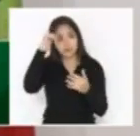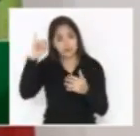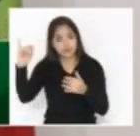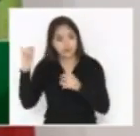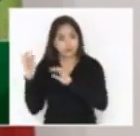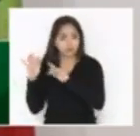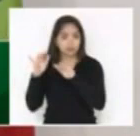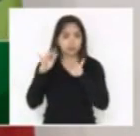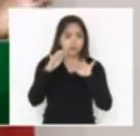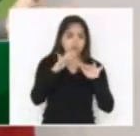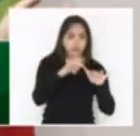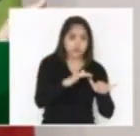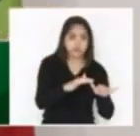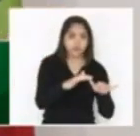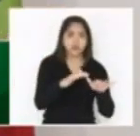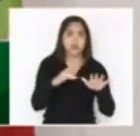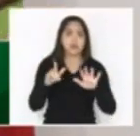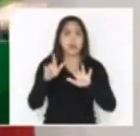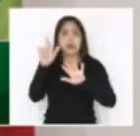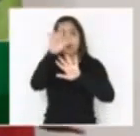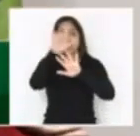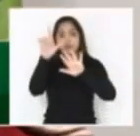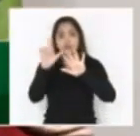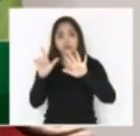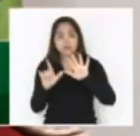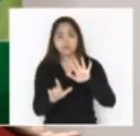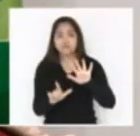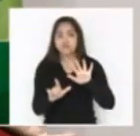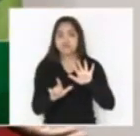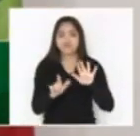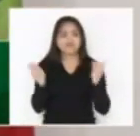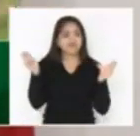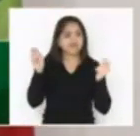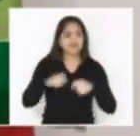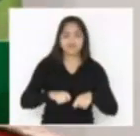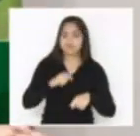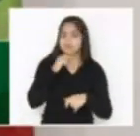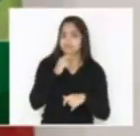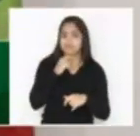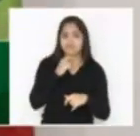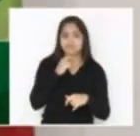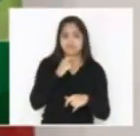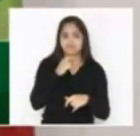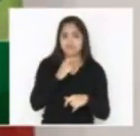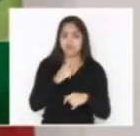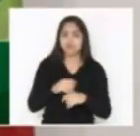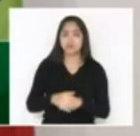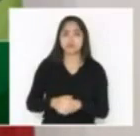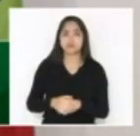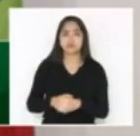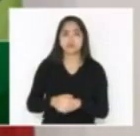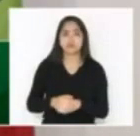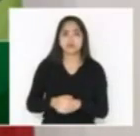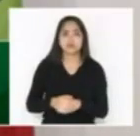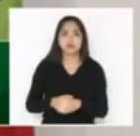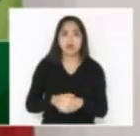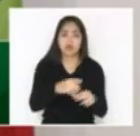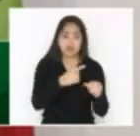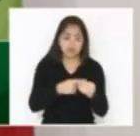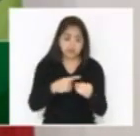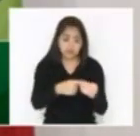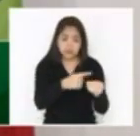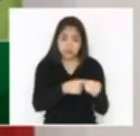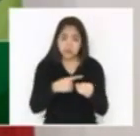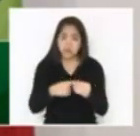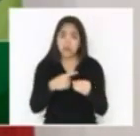rural ou a litoralização, não funcionou. Nesses 15 anos não funcionou. As cidades continuam